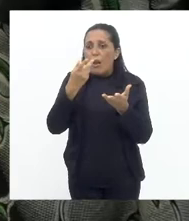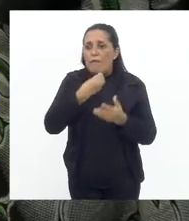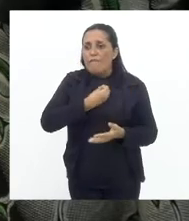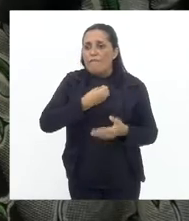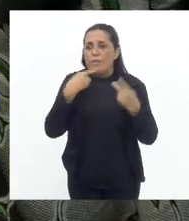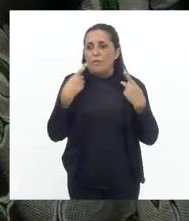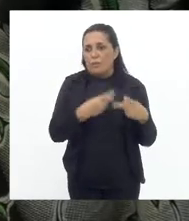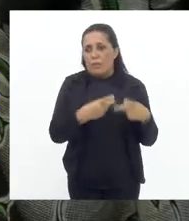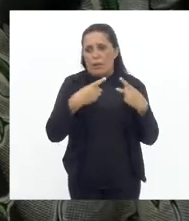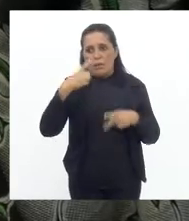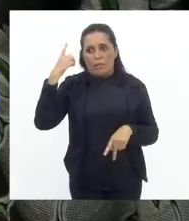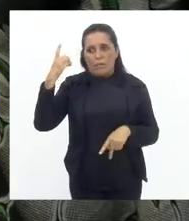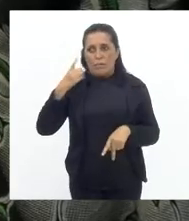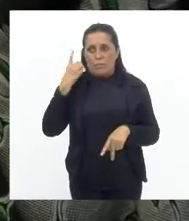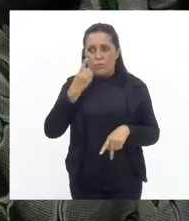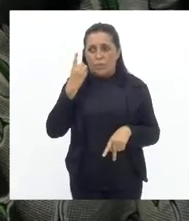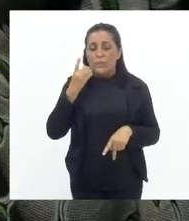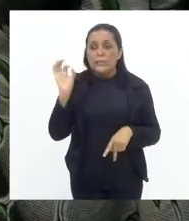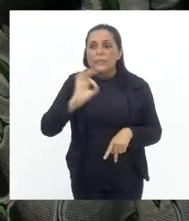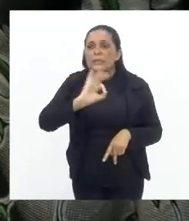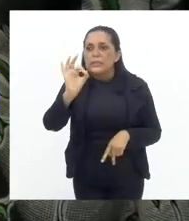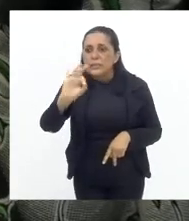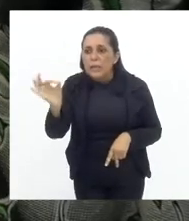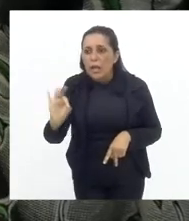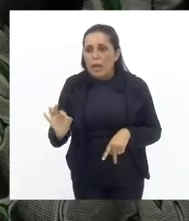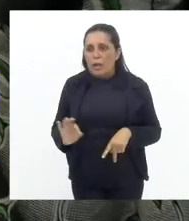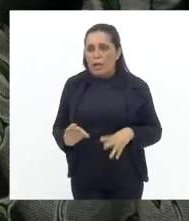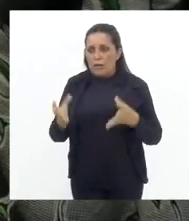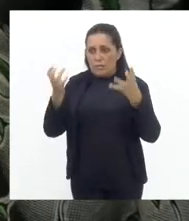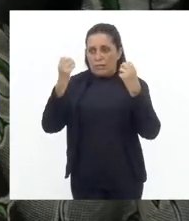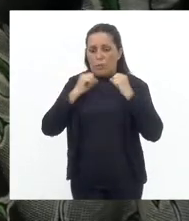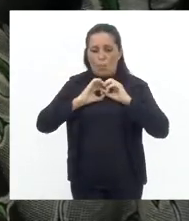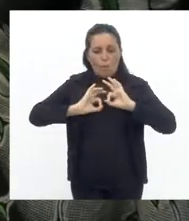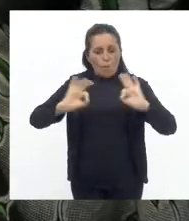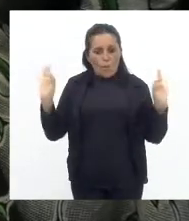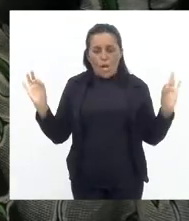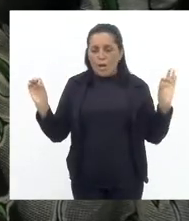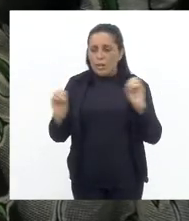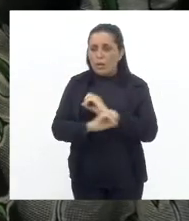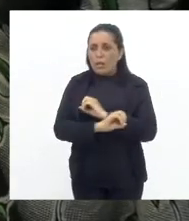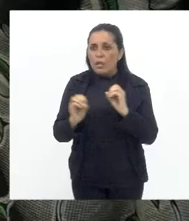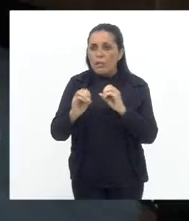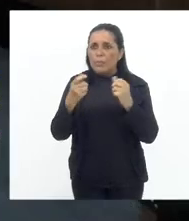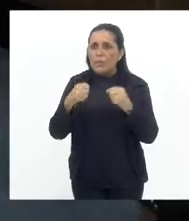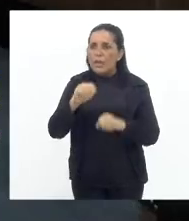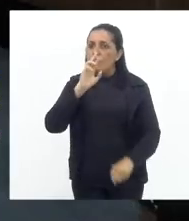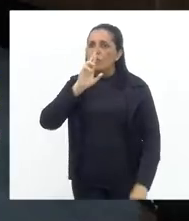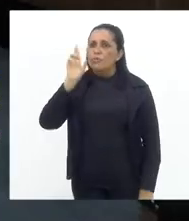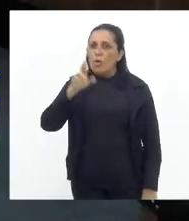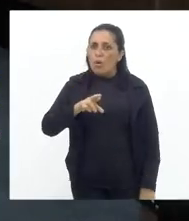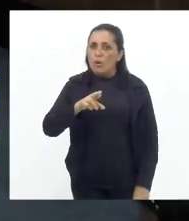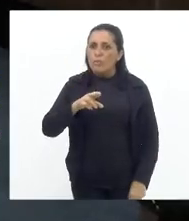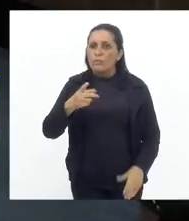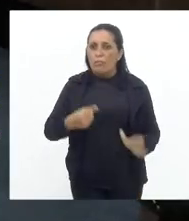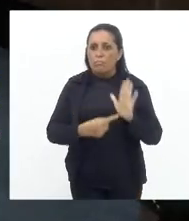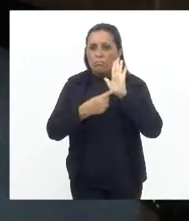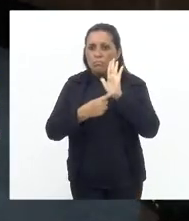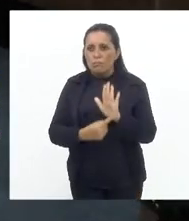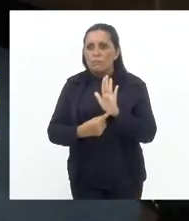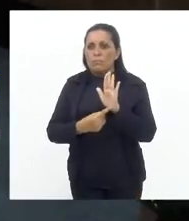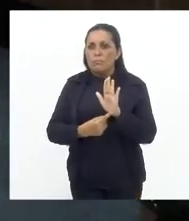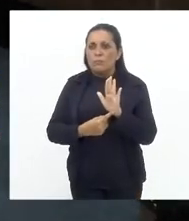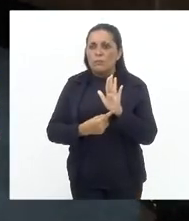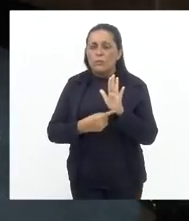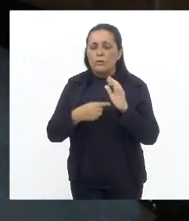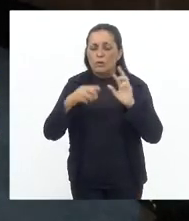Nenhum de Nós aqui recebeu isso então sem precisava de uma resposta a resposta está colocado aqui em